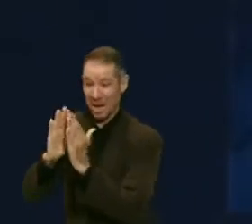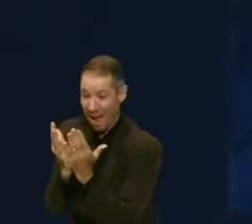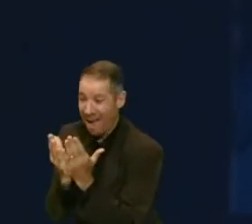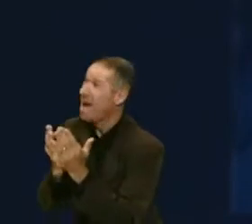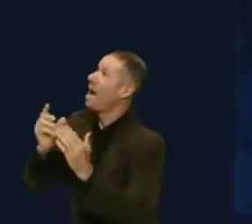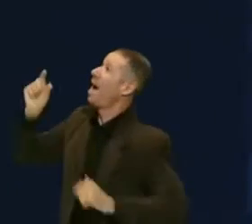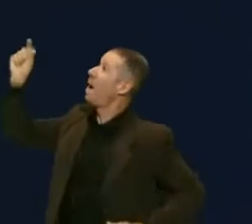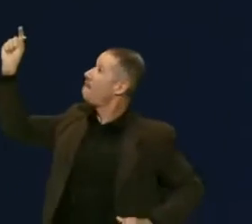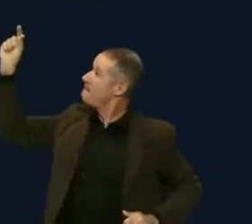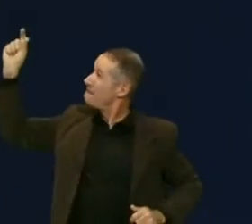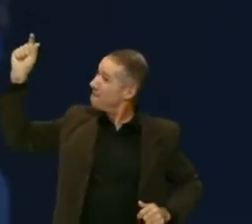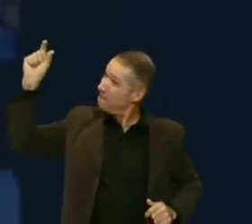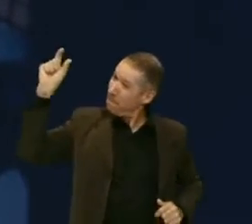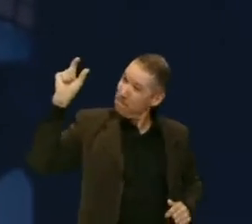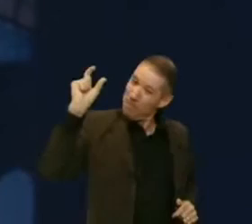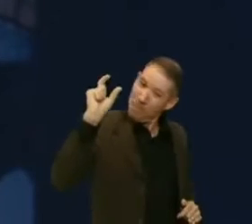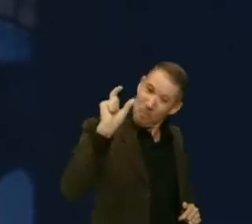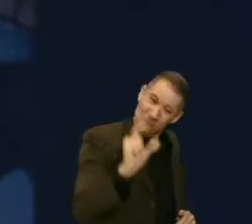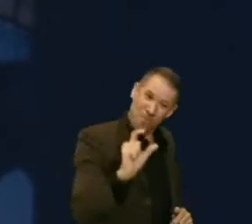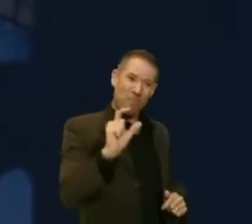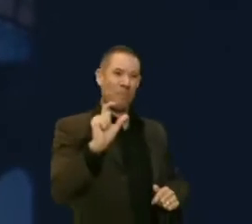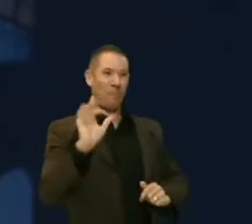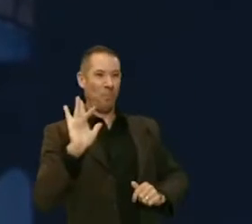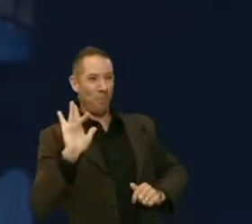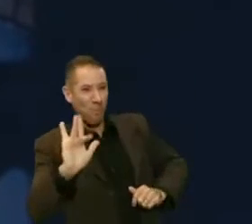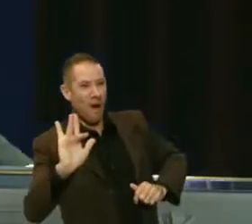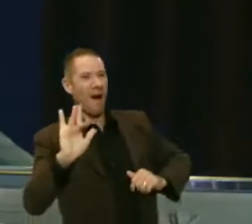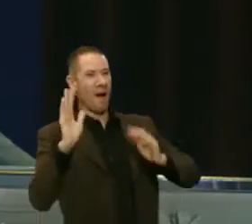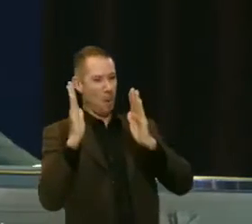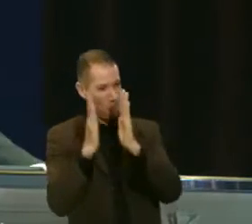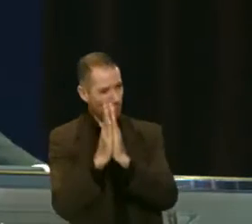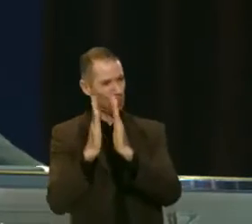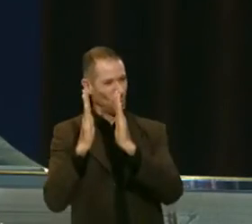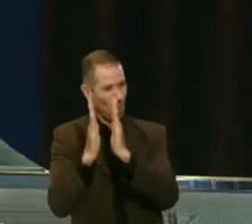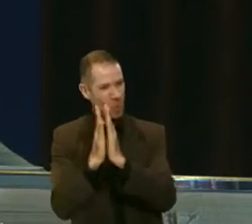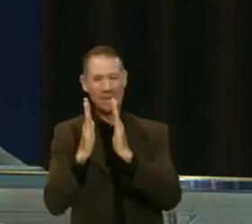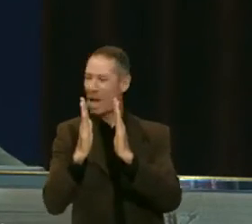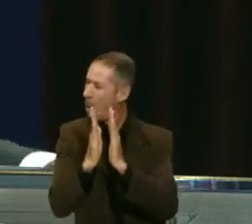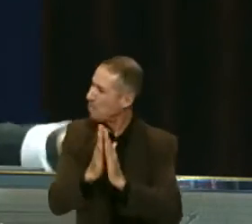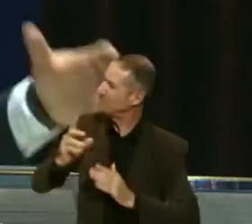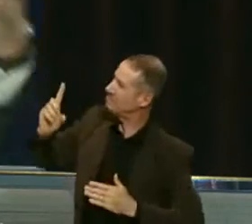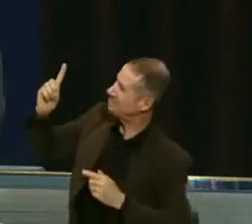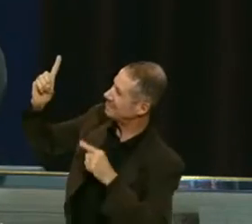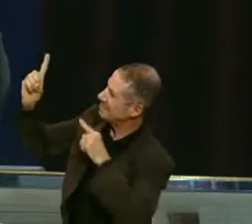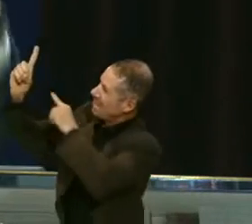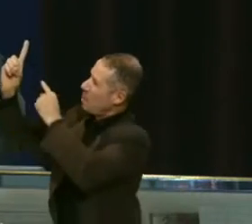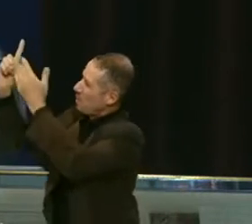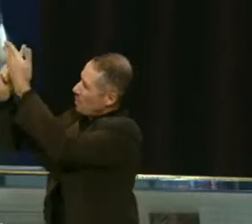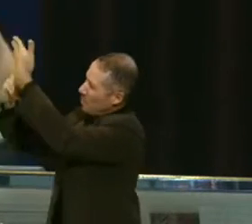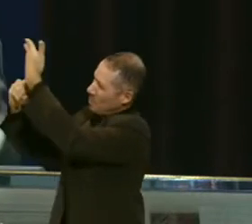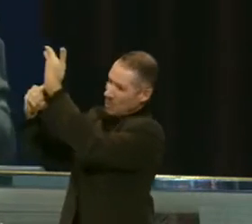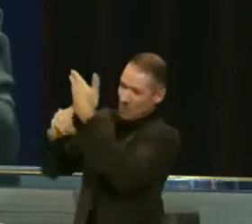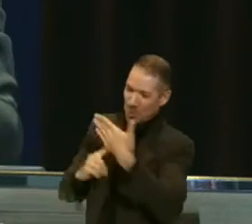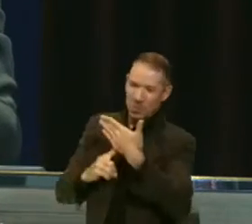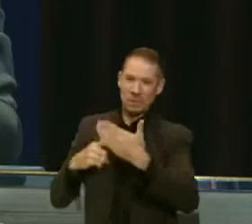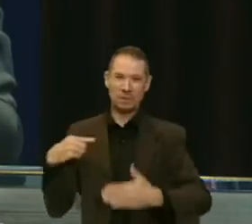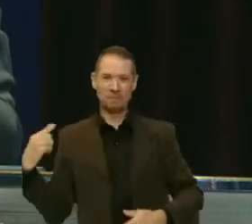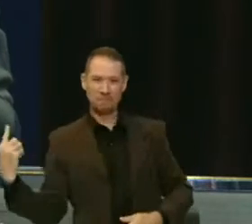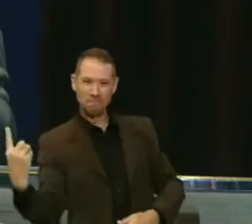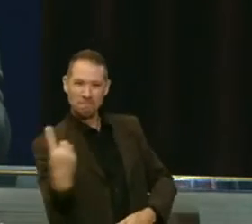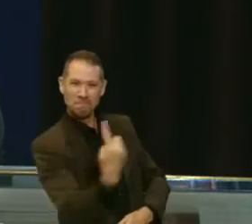palavra. Hoje, enquanto oramos, Deus vai se revelar para